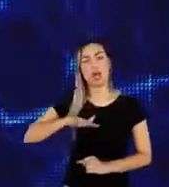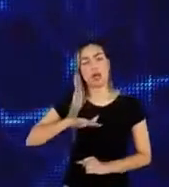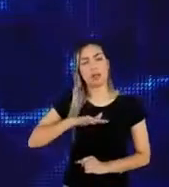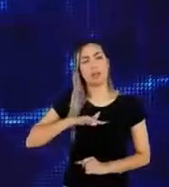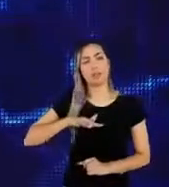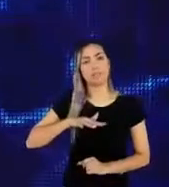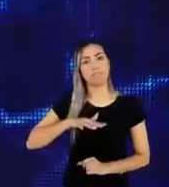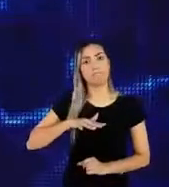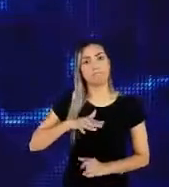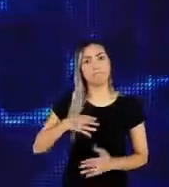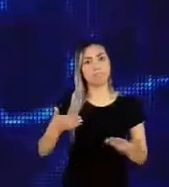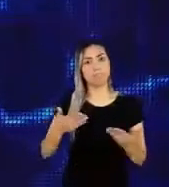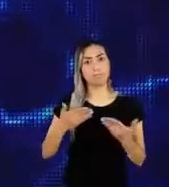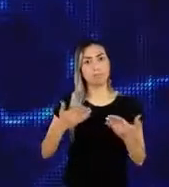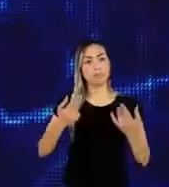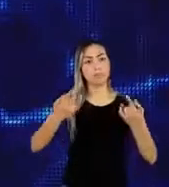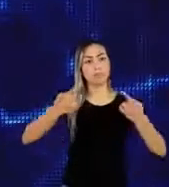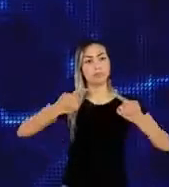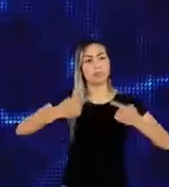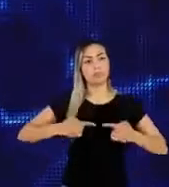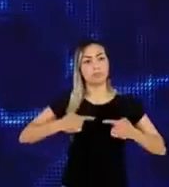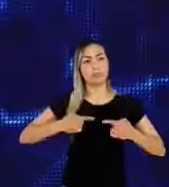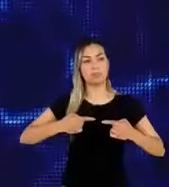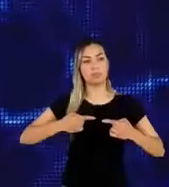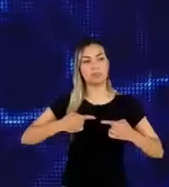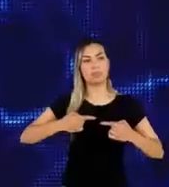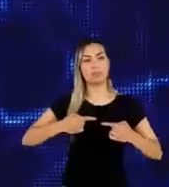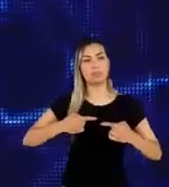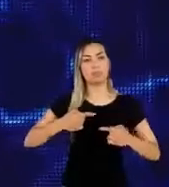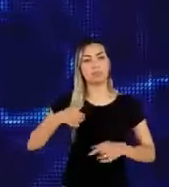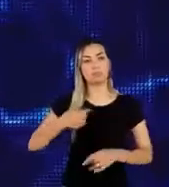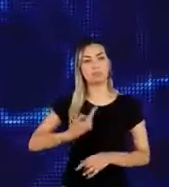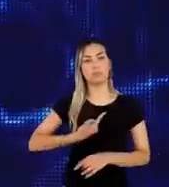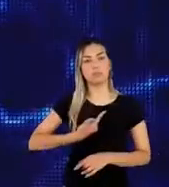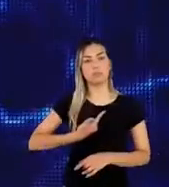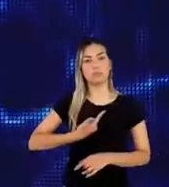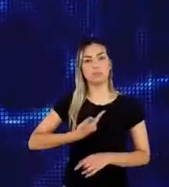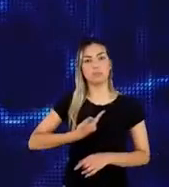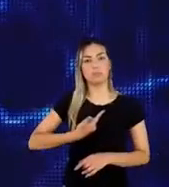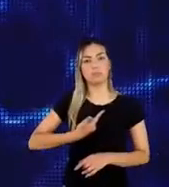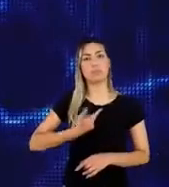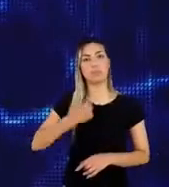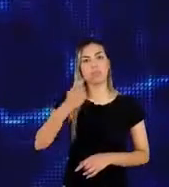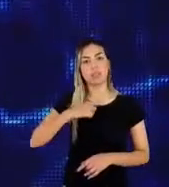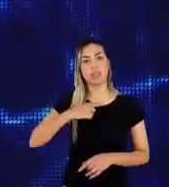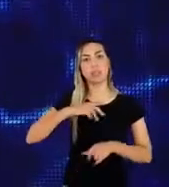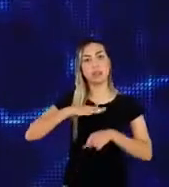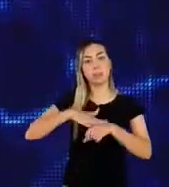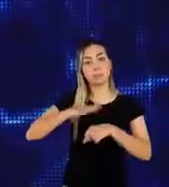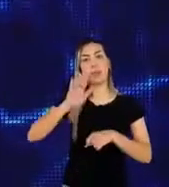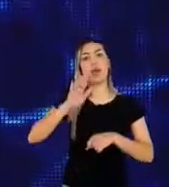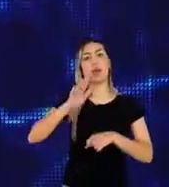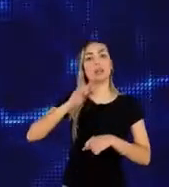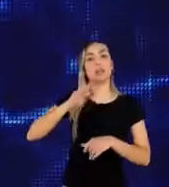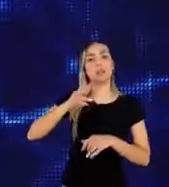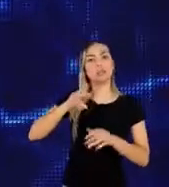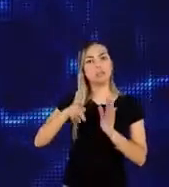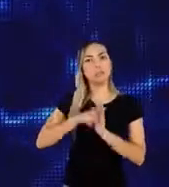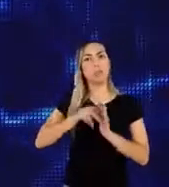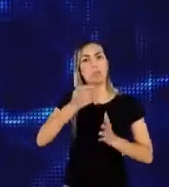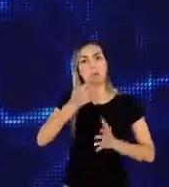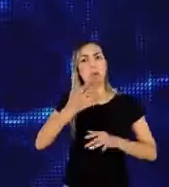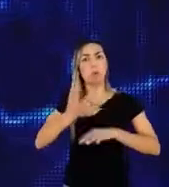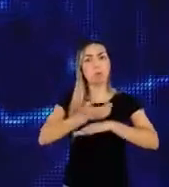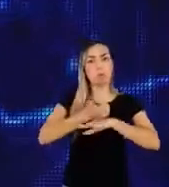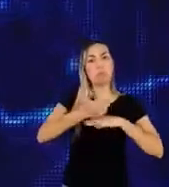o desafio, né, de limpar a matriz, de ter um setor cada vez mais eficiente, moderno, racionalizando o